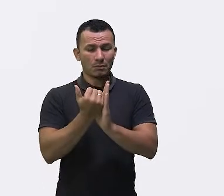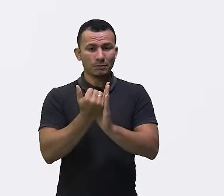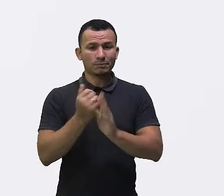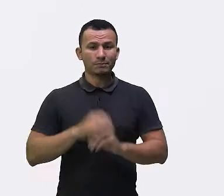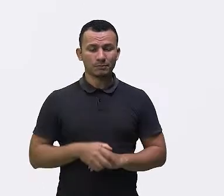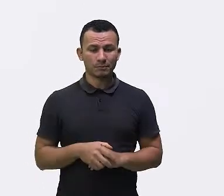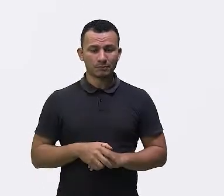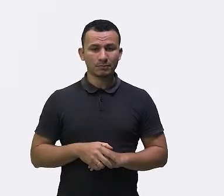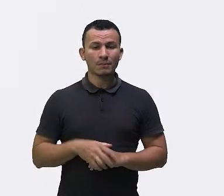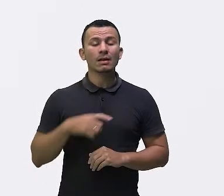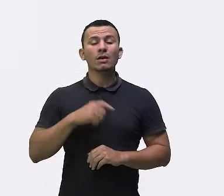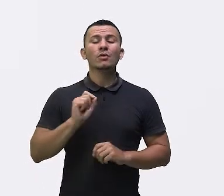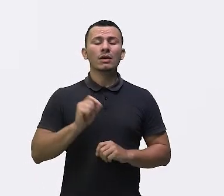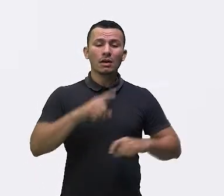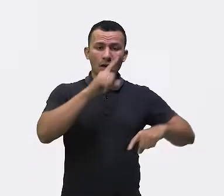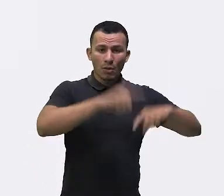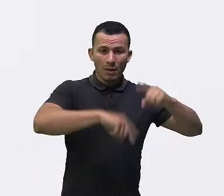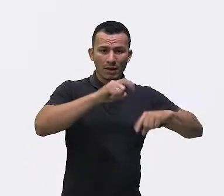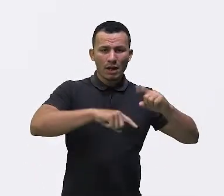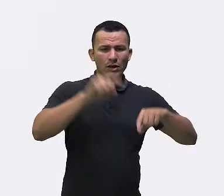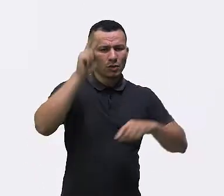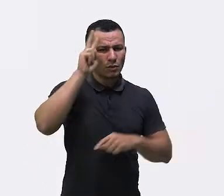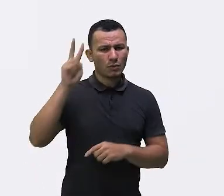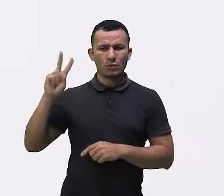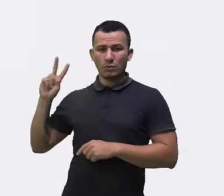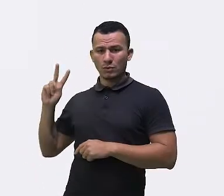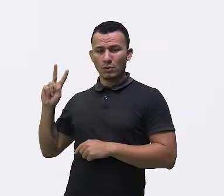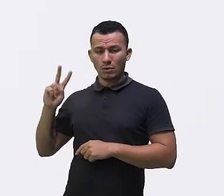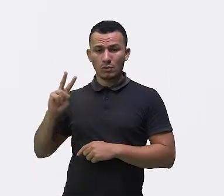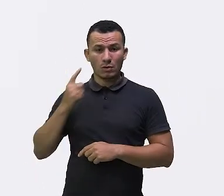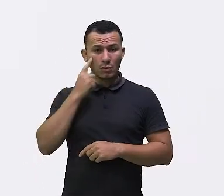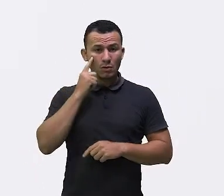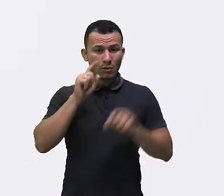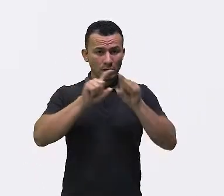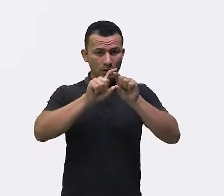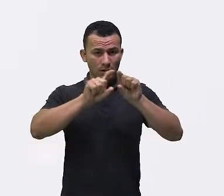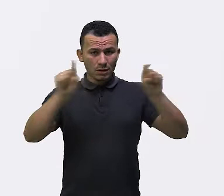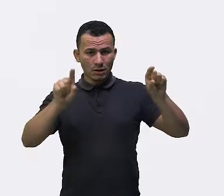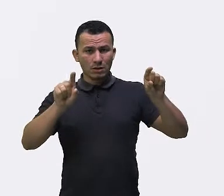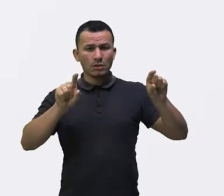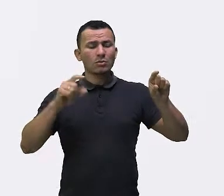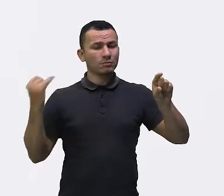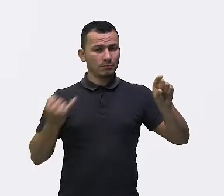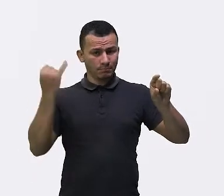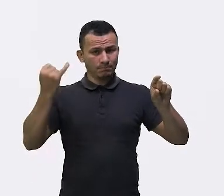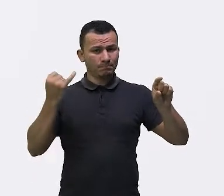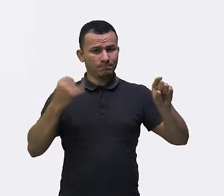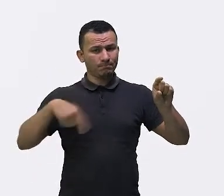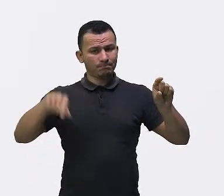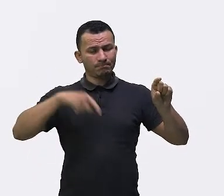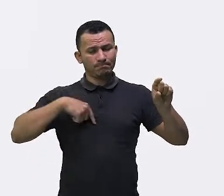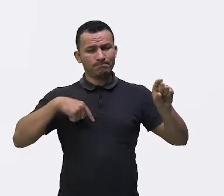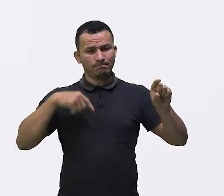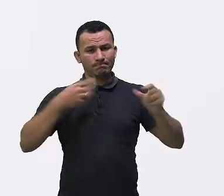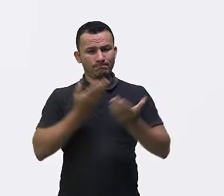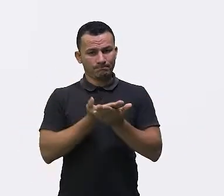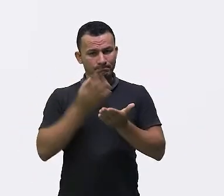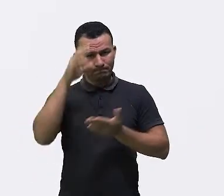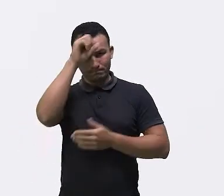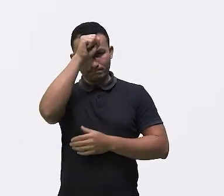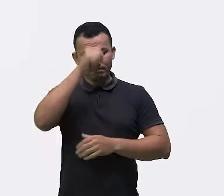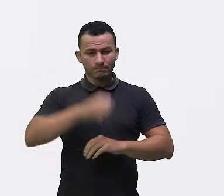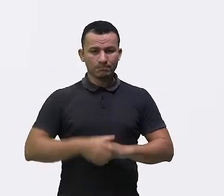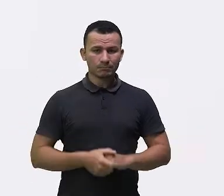o materialismo histórico. Lembrem bem disso, materialismo histórico.